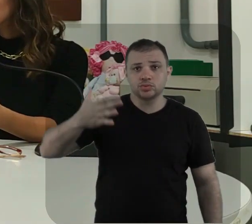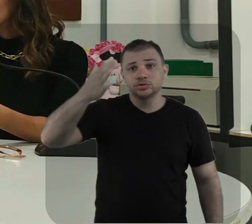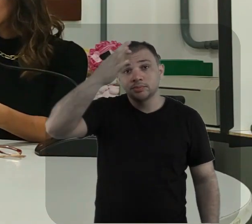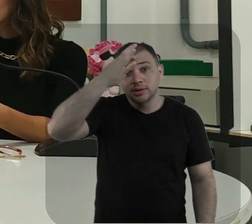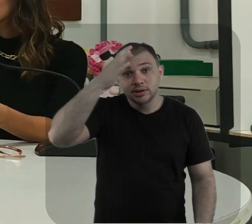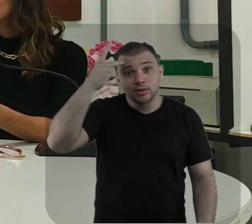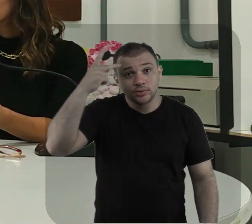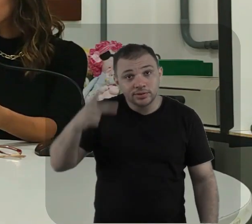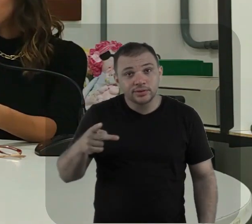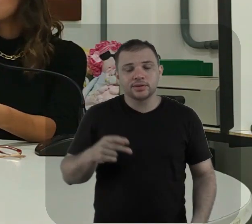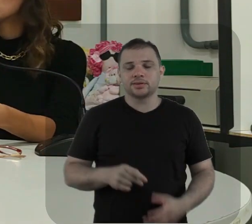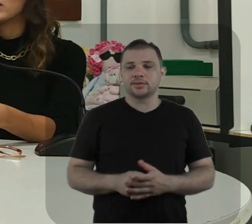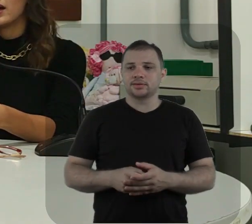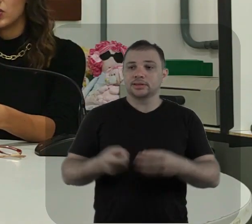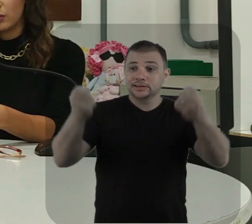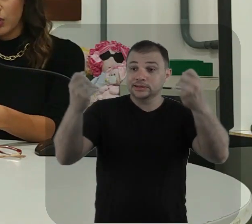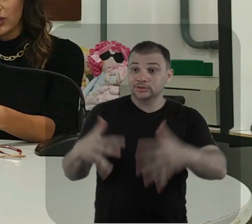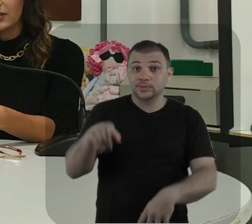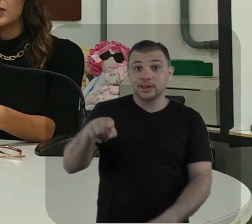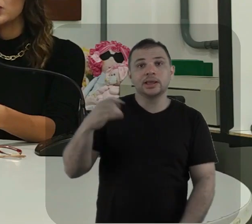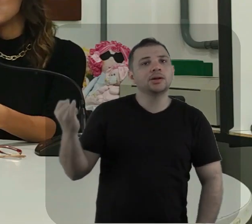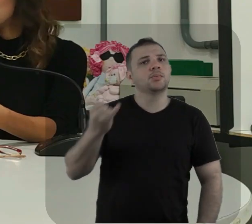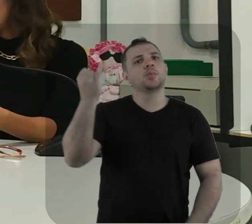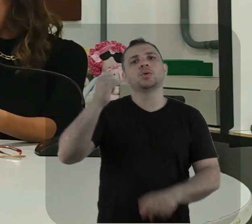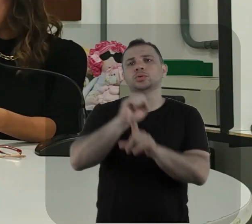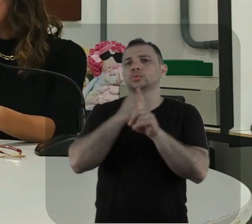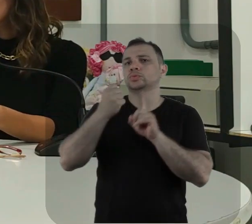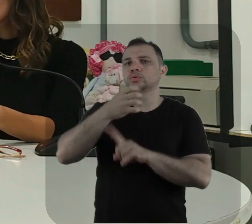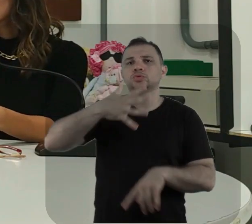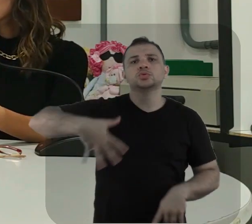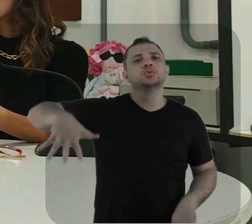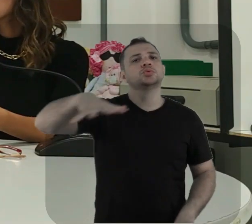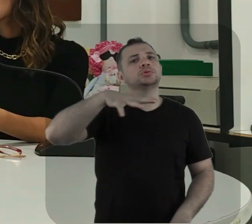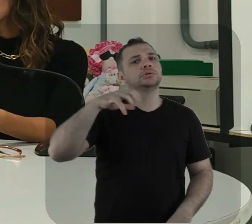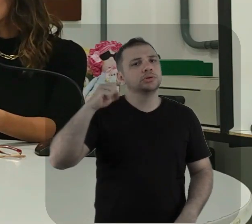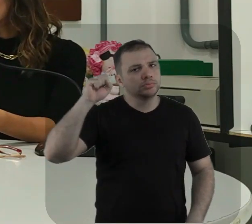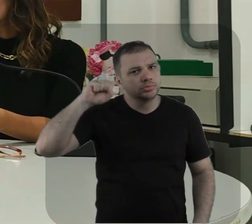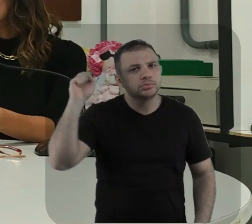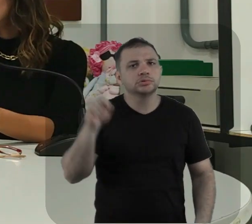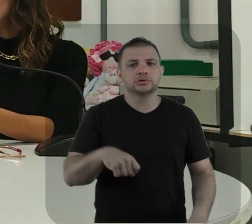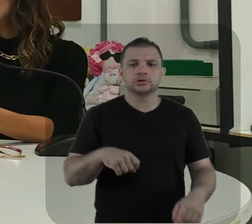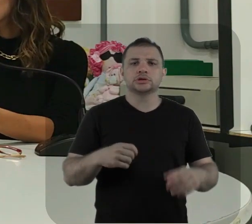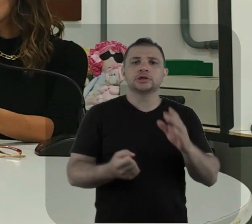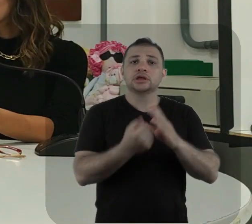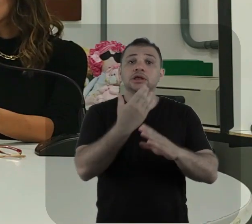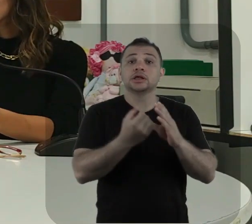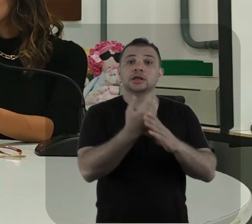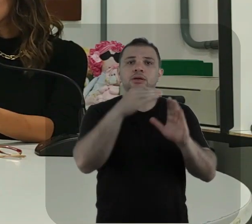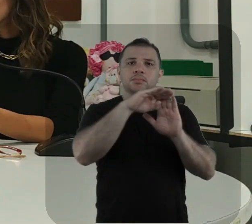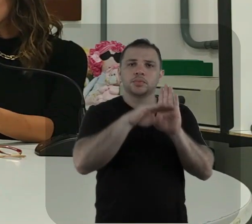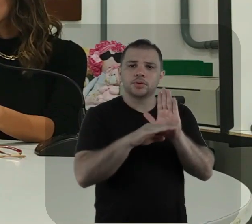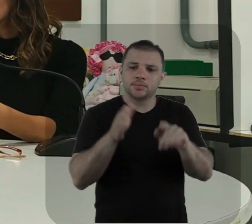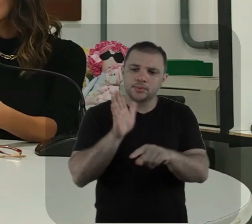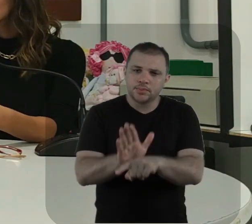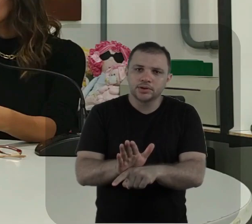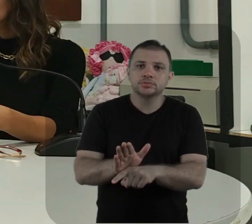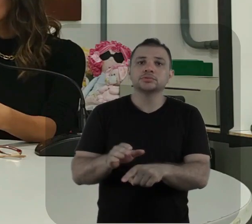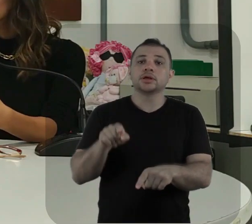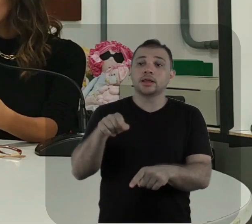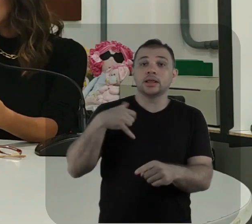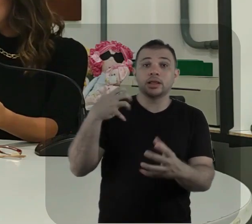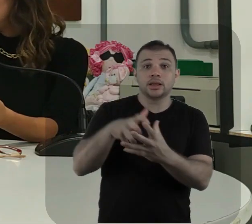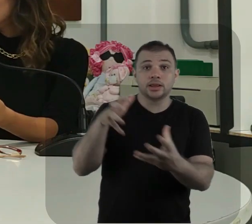desse idoso, né? Ressaltar a sua importância social, sim, programas que o assistam, né? Manter